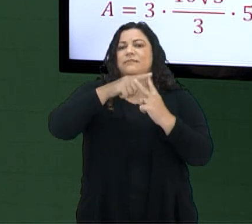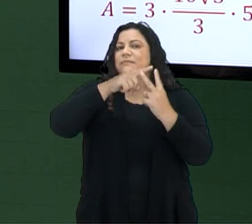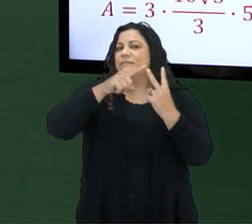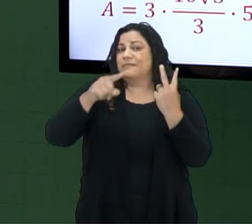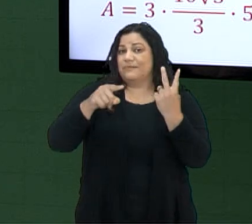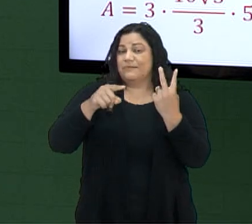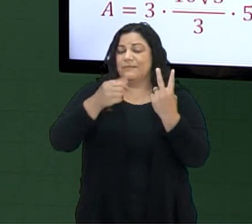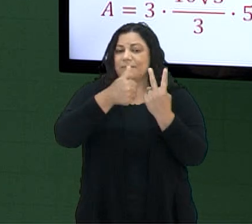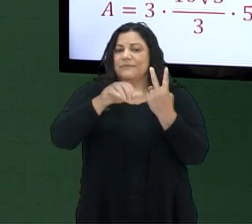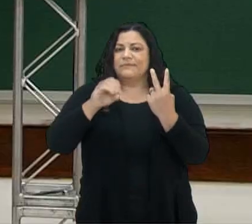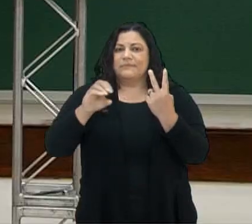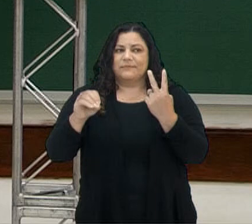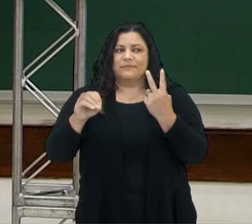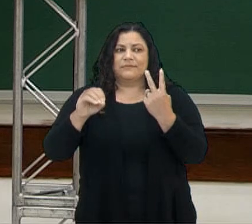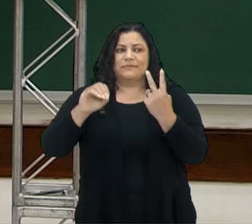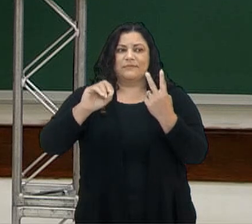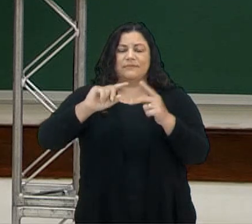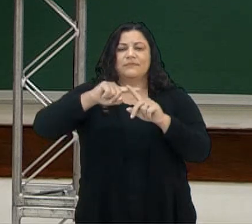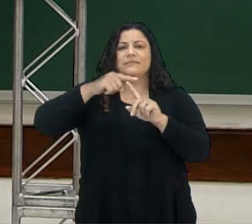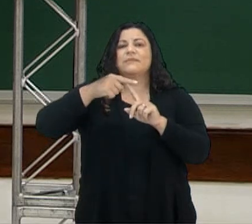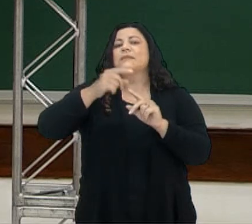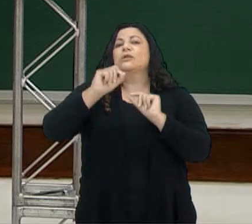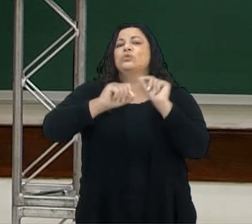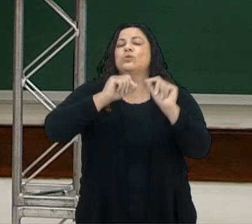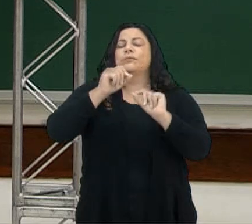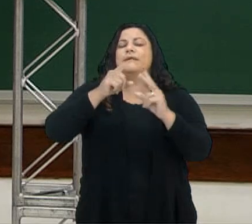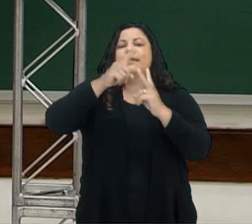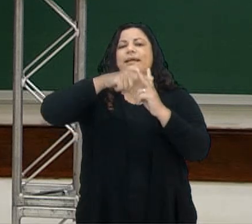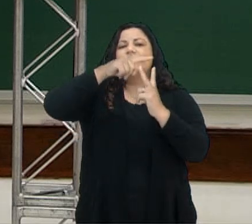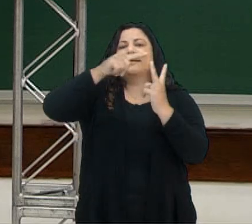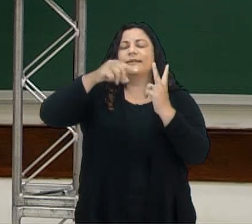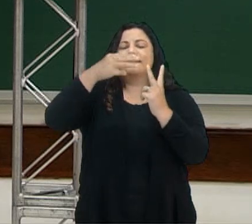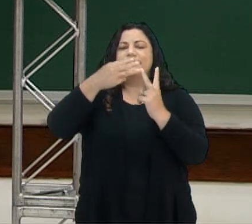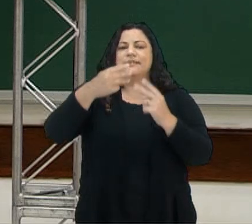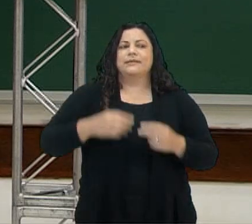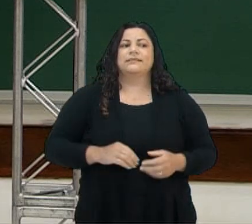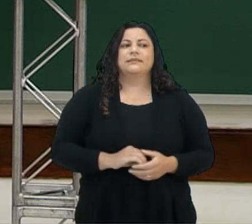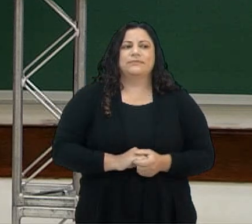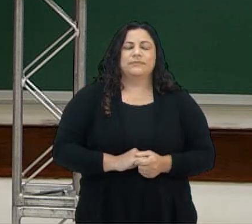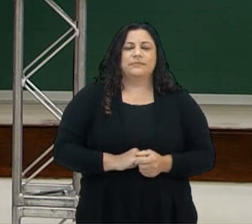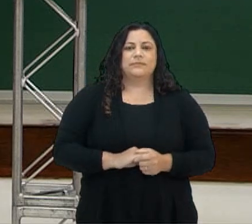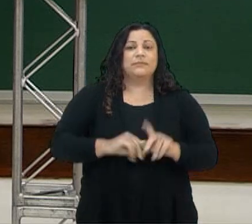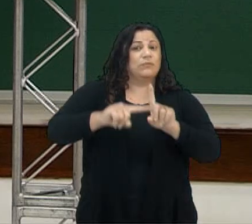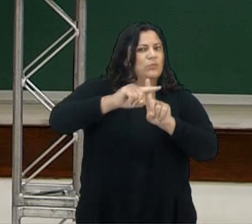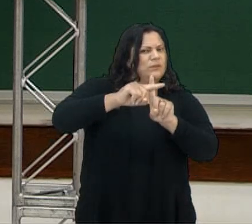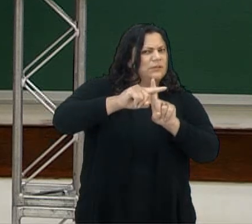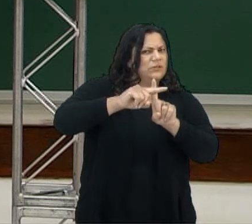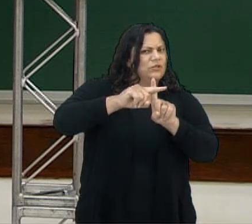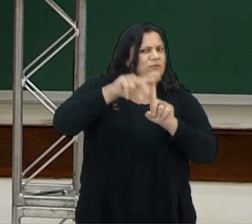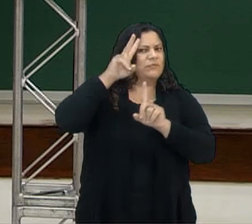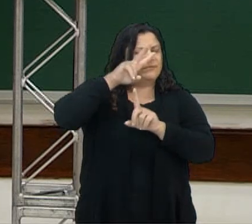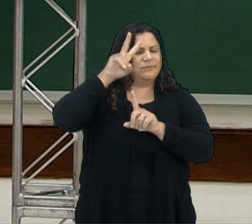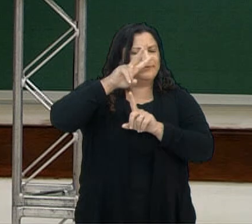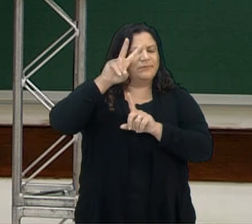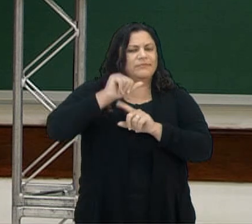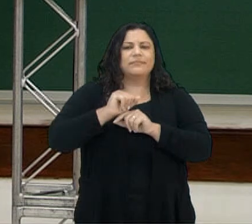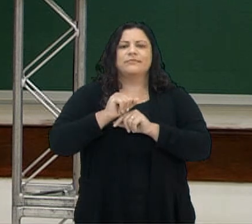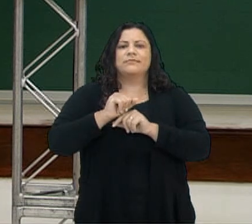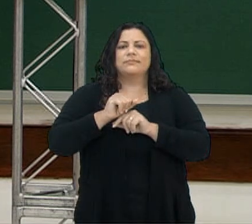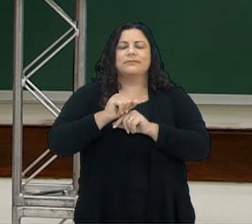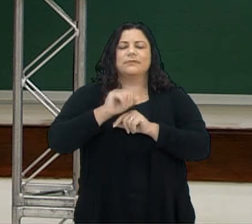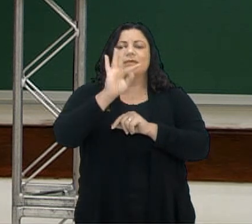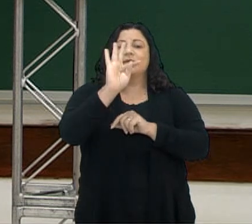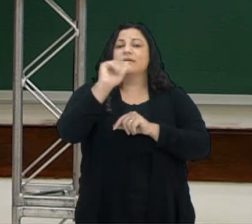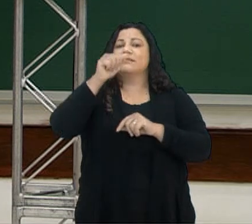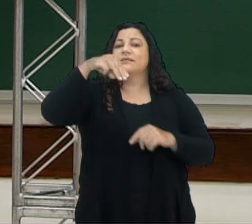sobre 3. Tudo dentro da mesma raiz, tá? Positivo porque é tamanho, lembra? Tamanho de lado. L